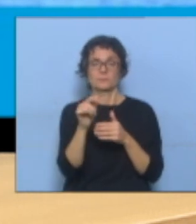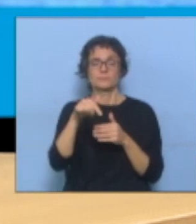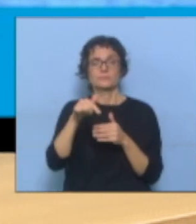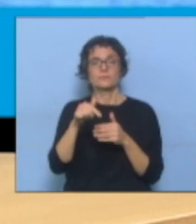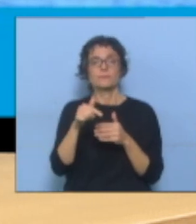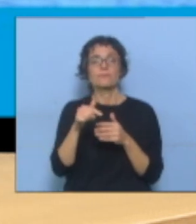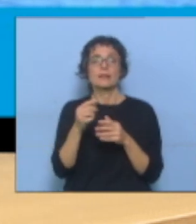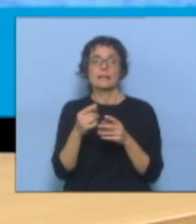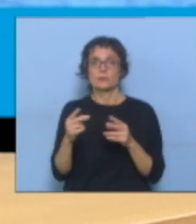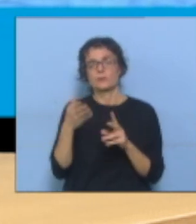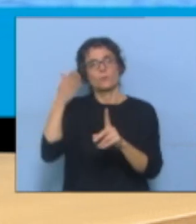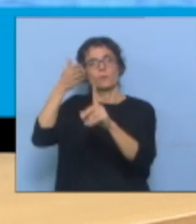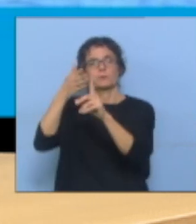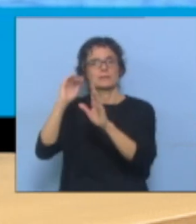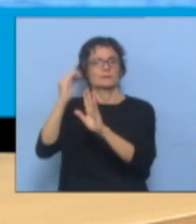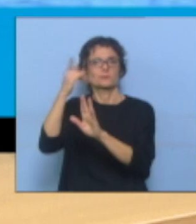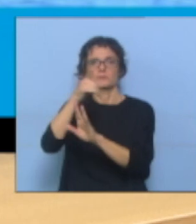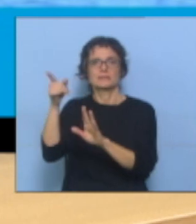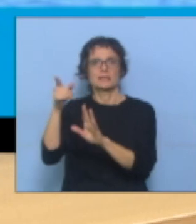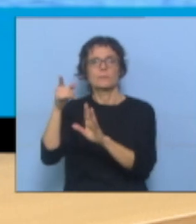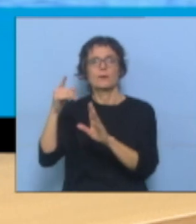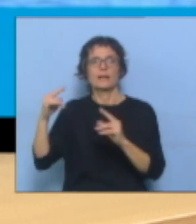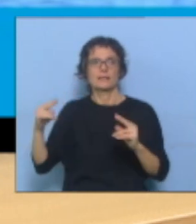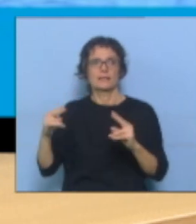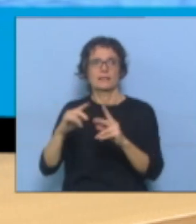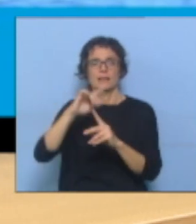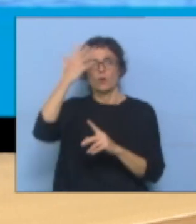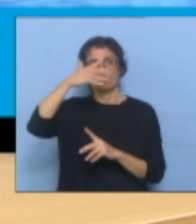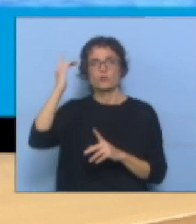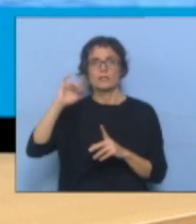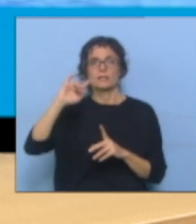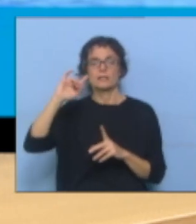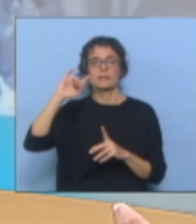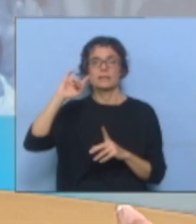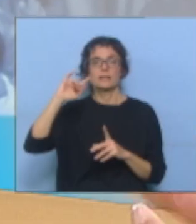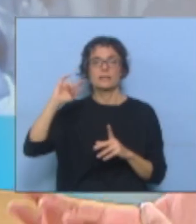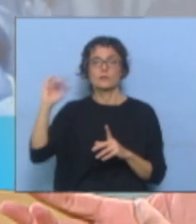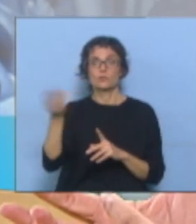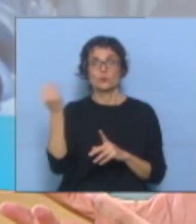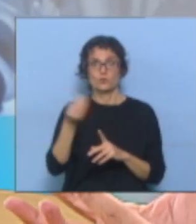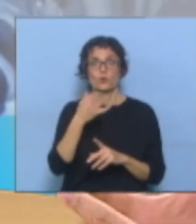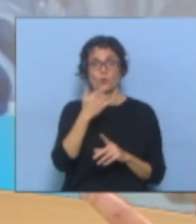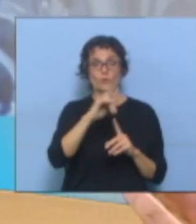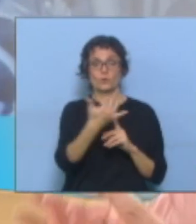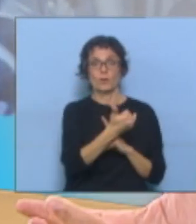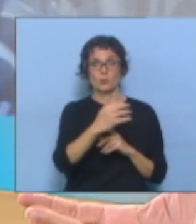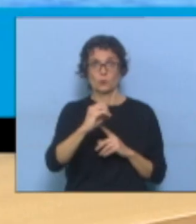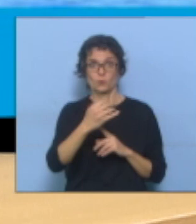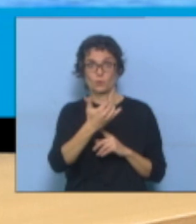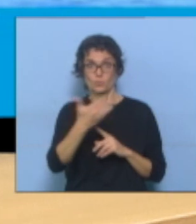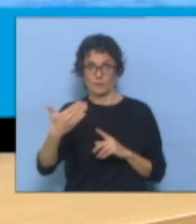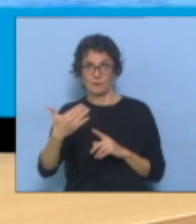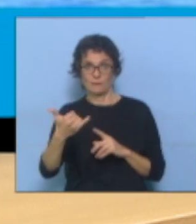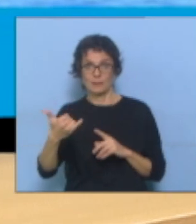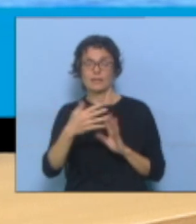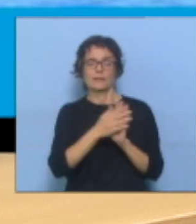em 2022. Portanto, está a ver, Paulo, que tudo isto é uma dinâmica que não se vai esgotar. Portanto, não vai terminar assim e